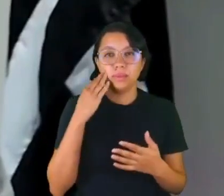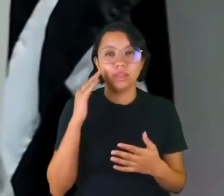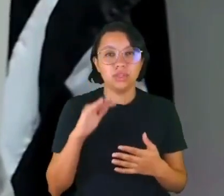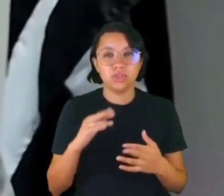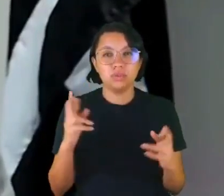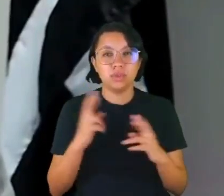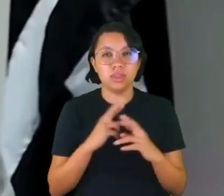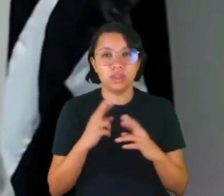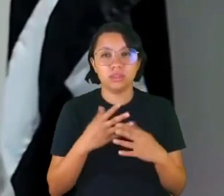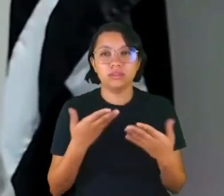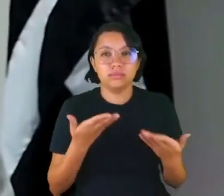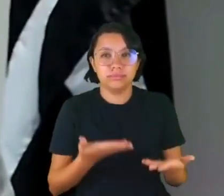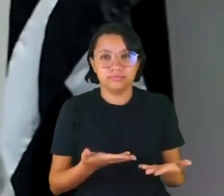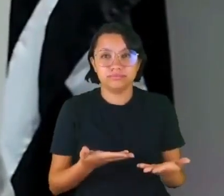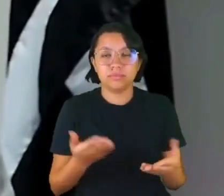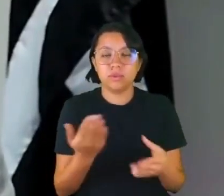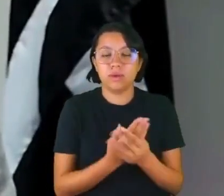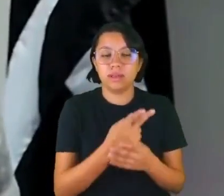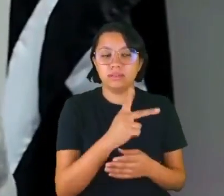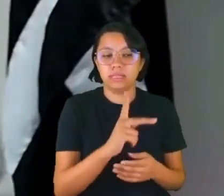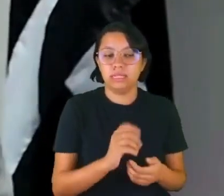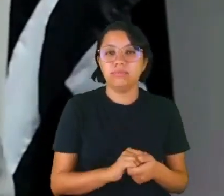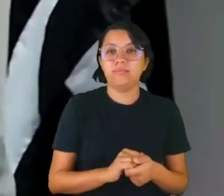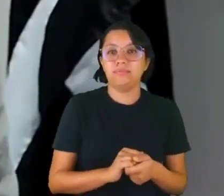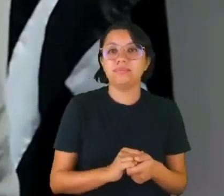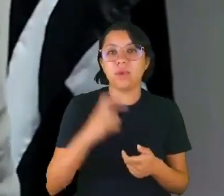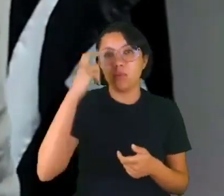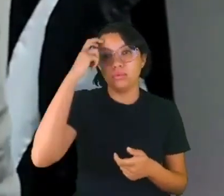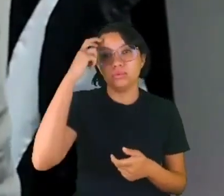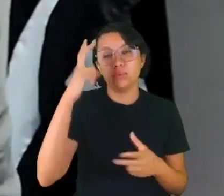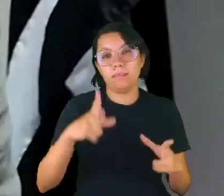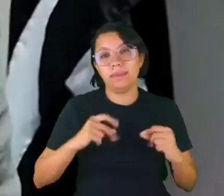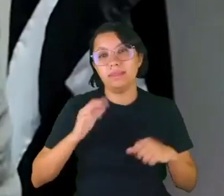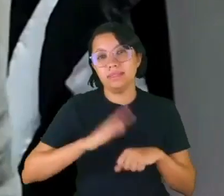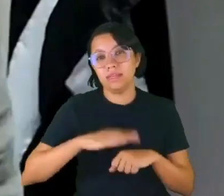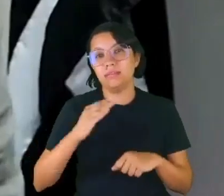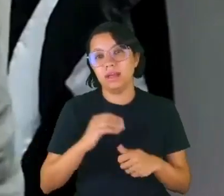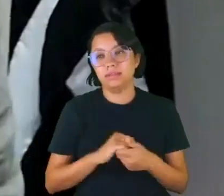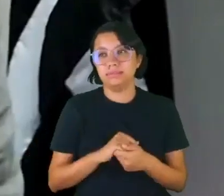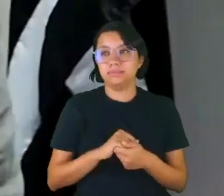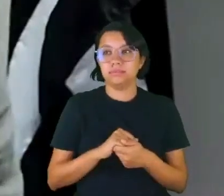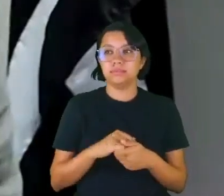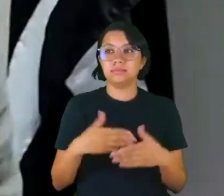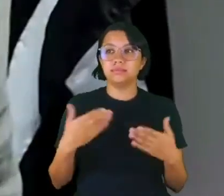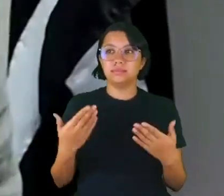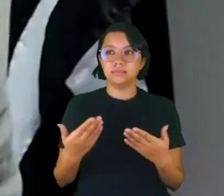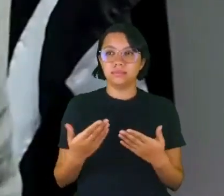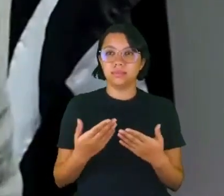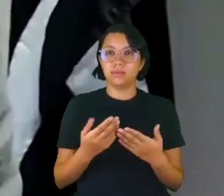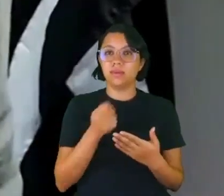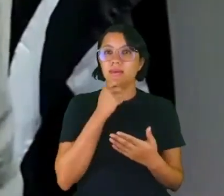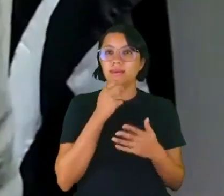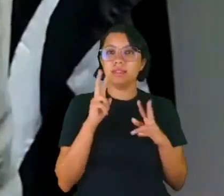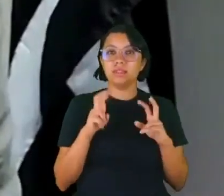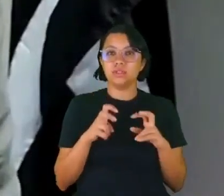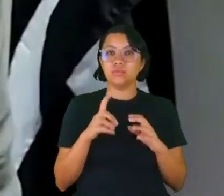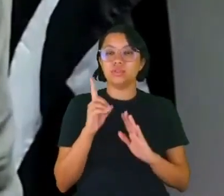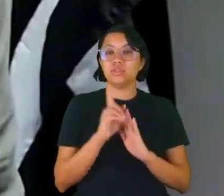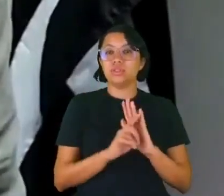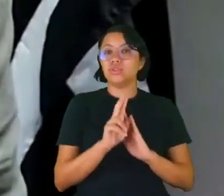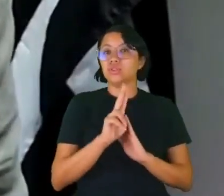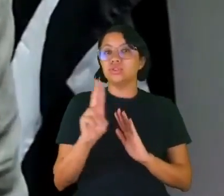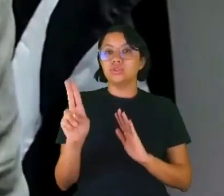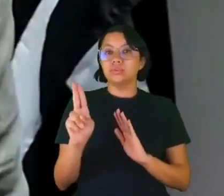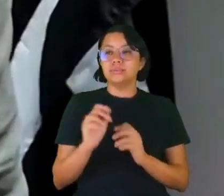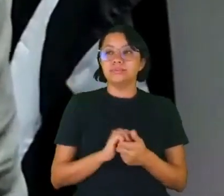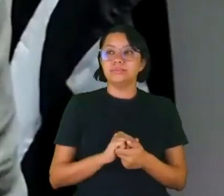direito de nome, né? Aí aparece para nós coisas interessantes, né? Aparece para nós um